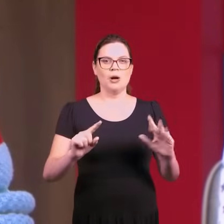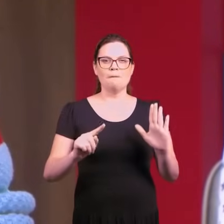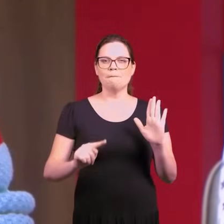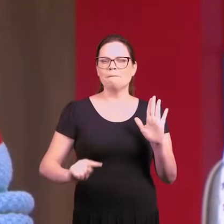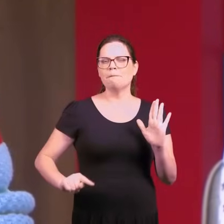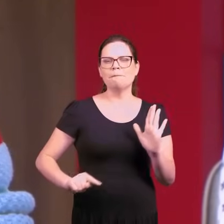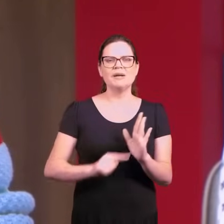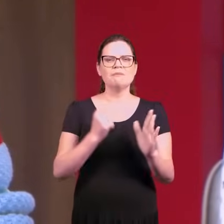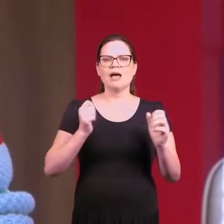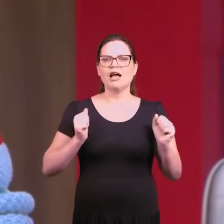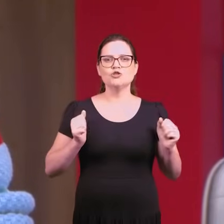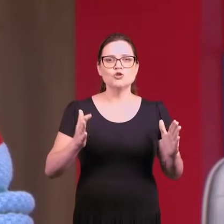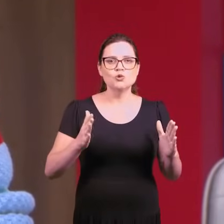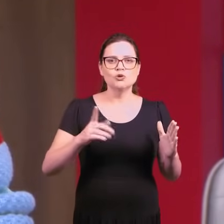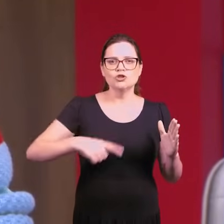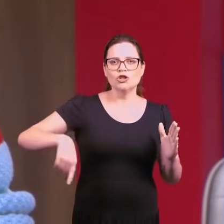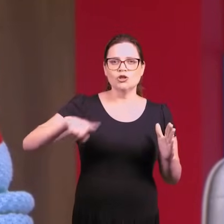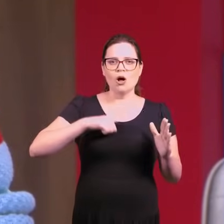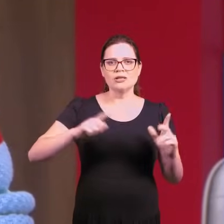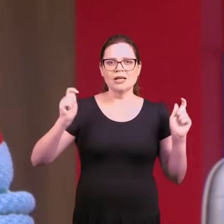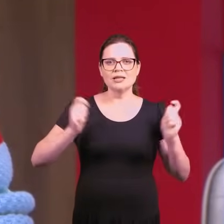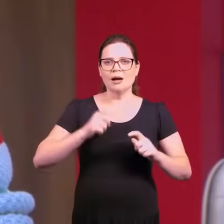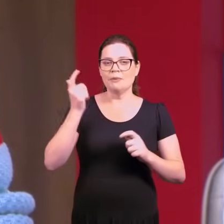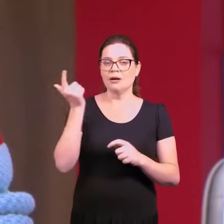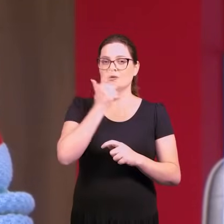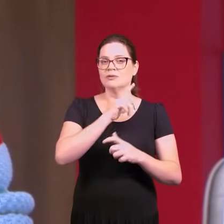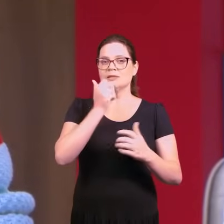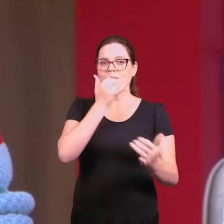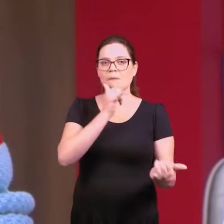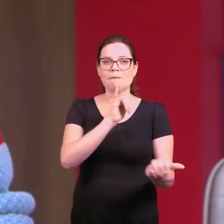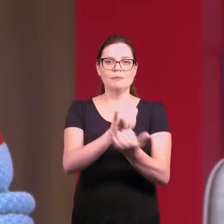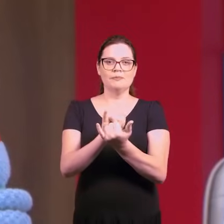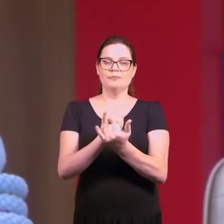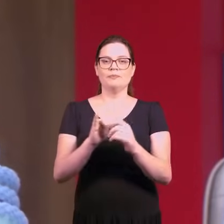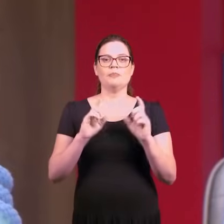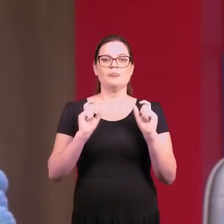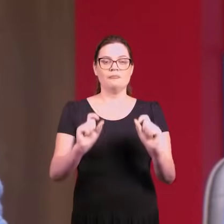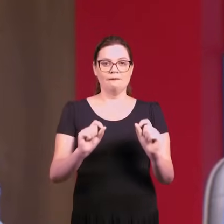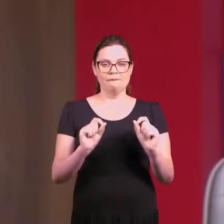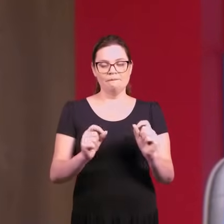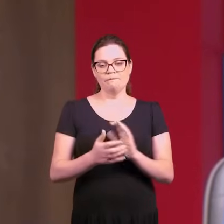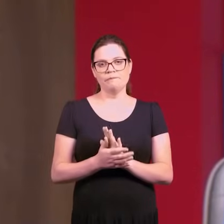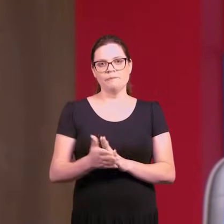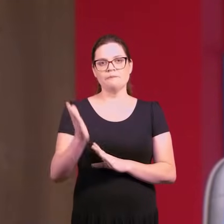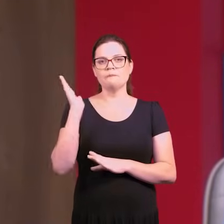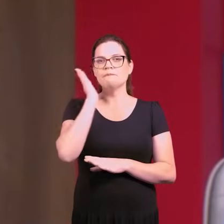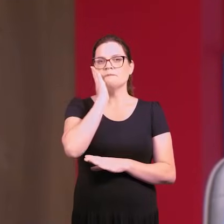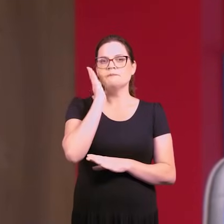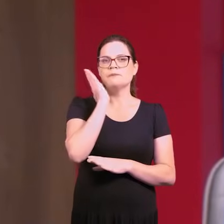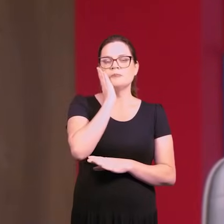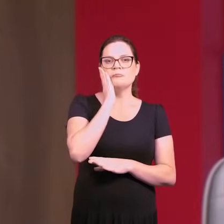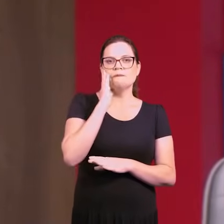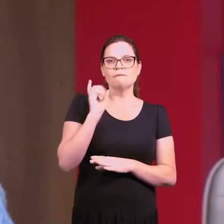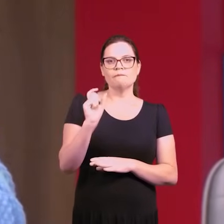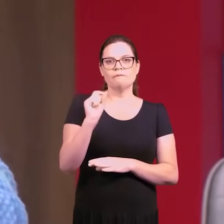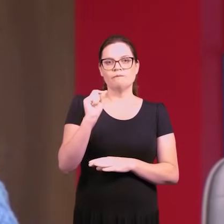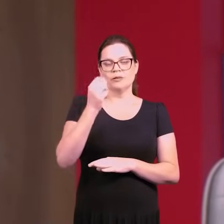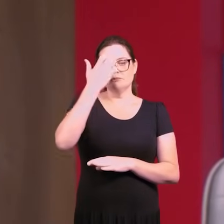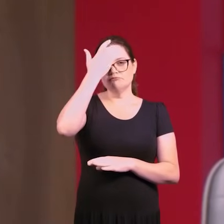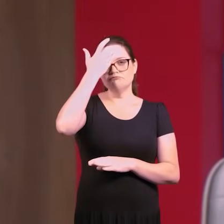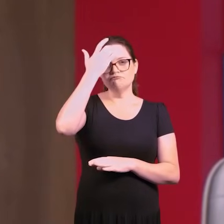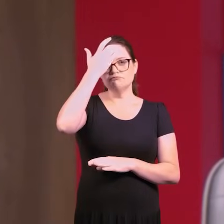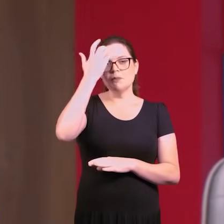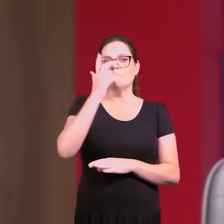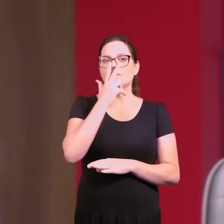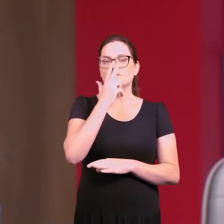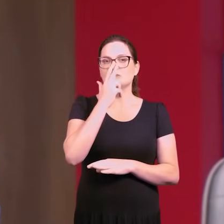primeiro passo no caminho do perdão é saber quem ali, tirar